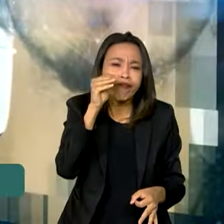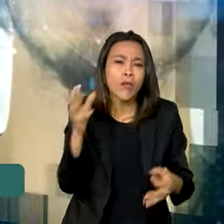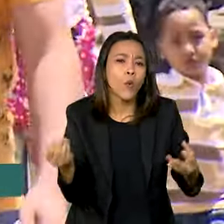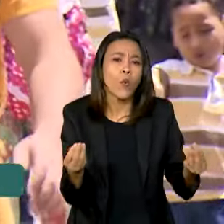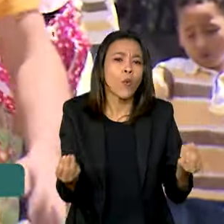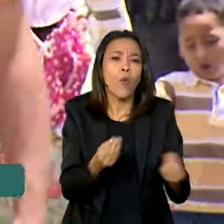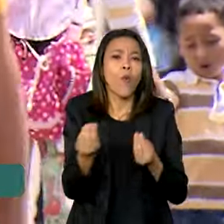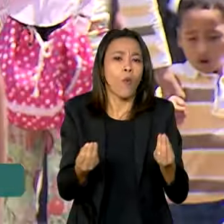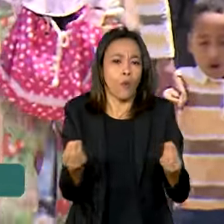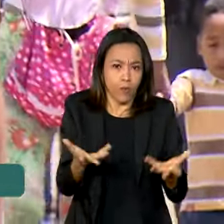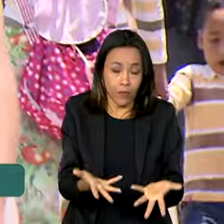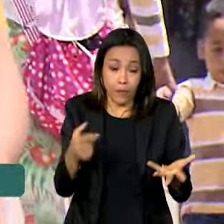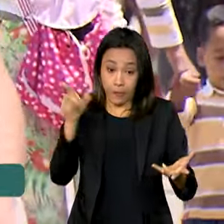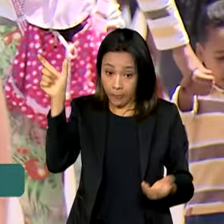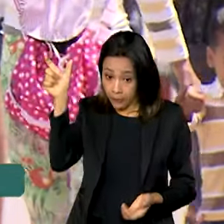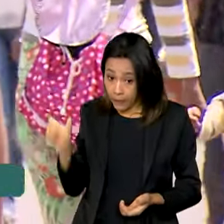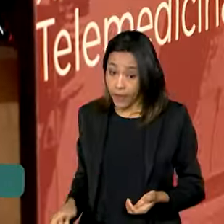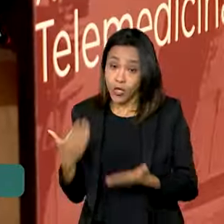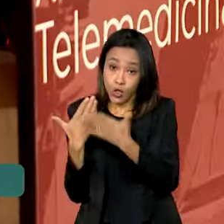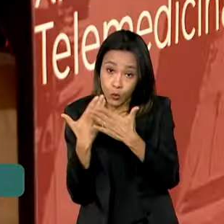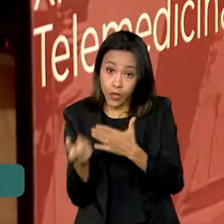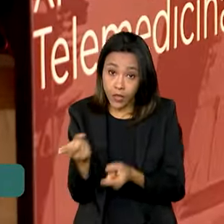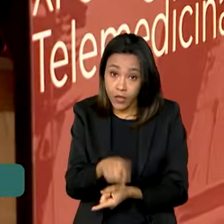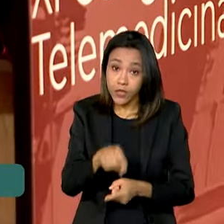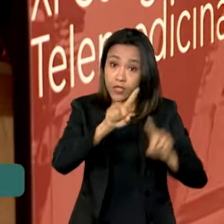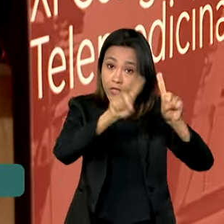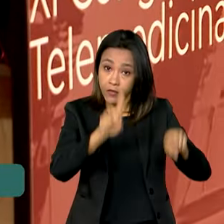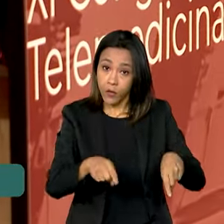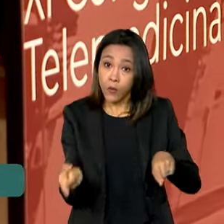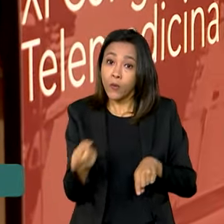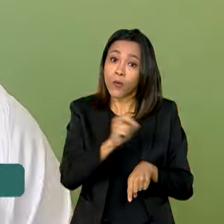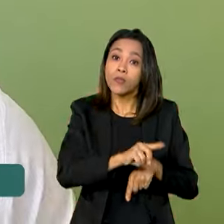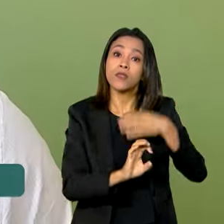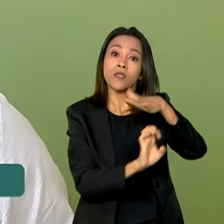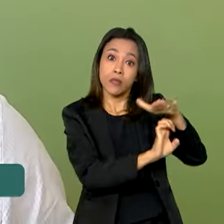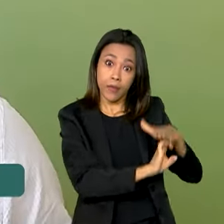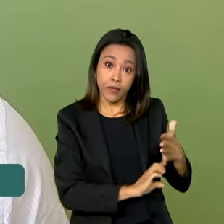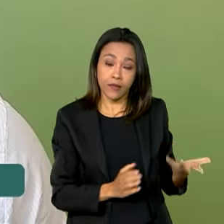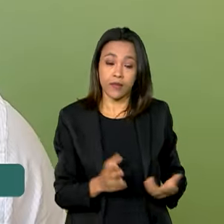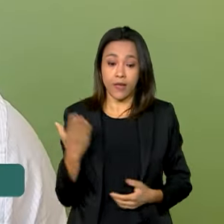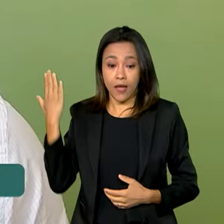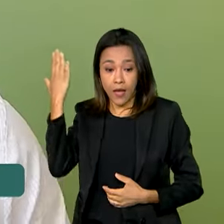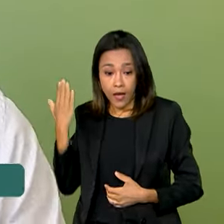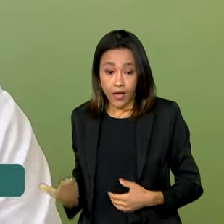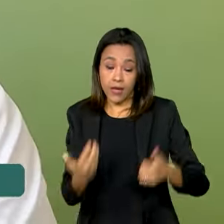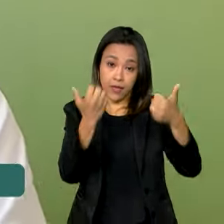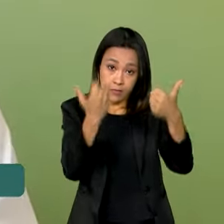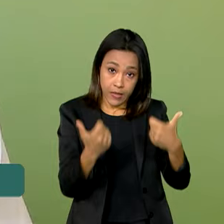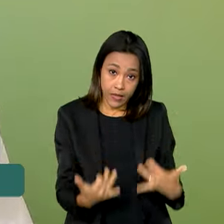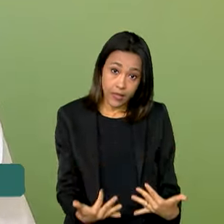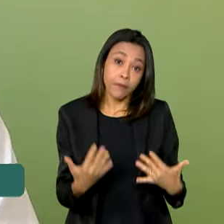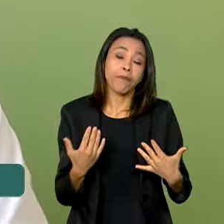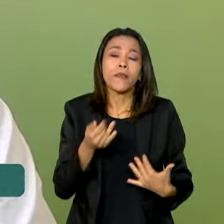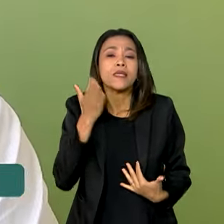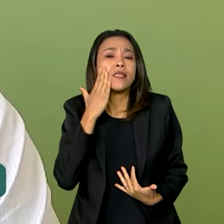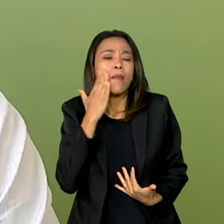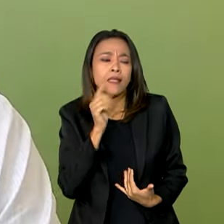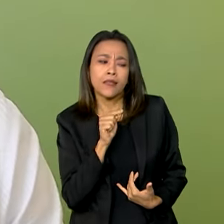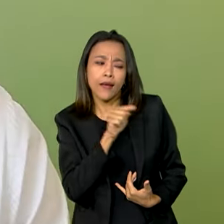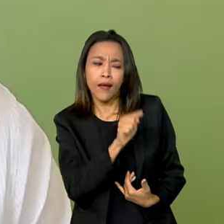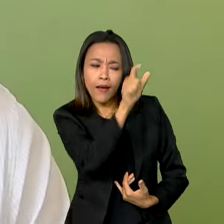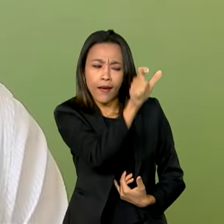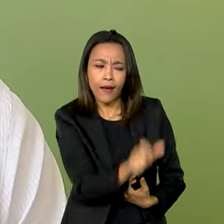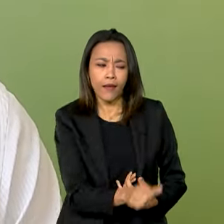na área, estudantes, servidores e empresas fornecedoras. A gente consegue saber que aquele aluno,